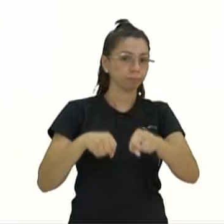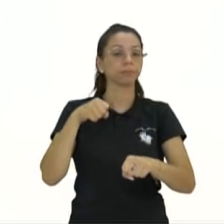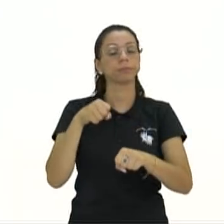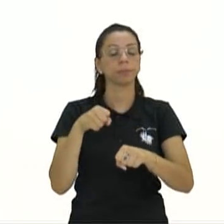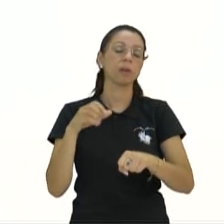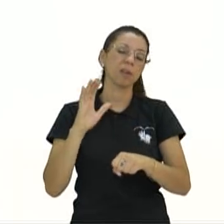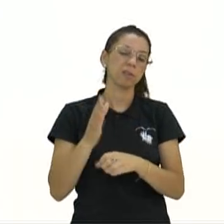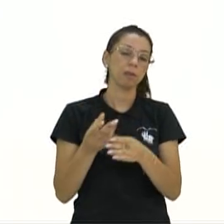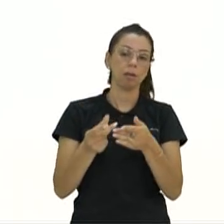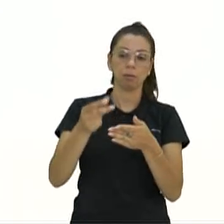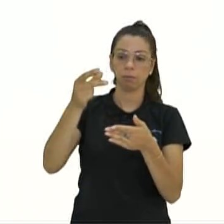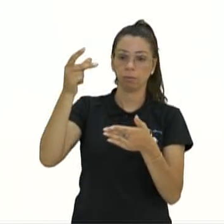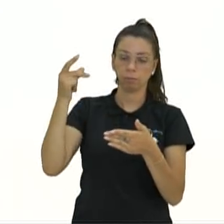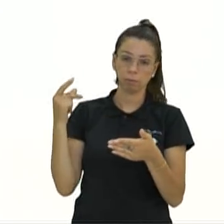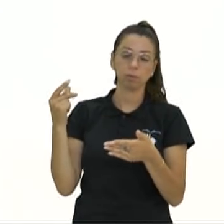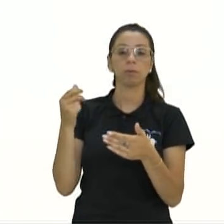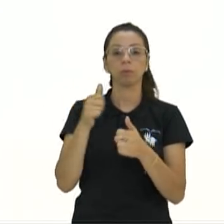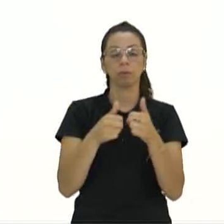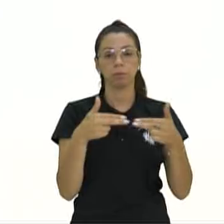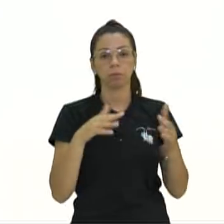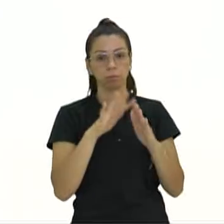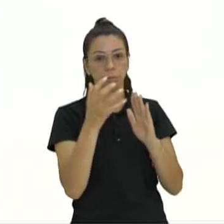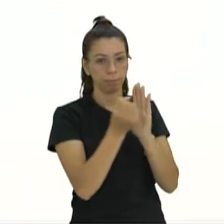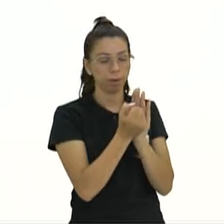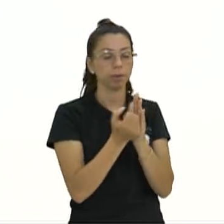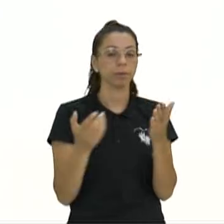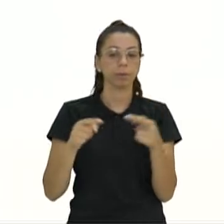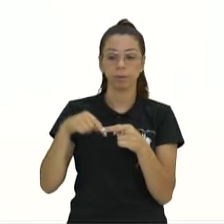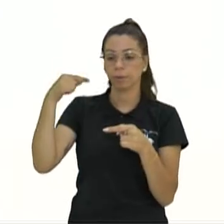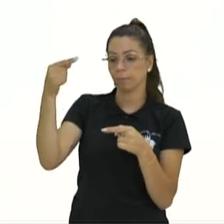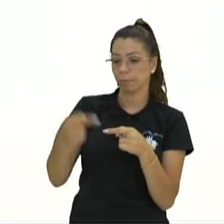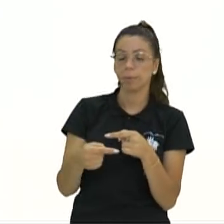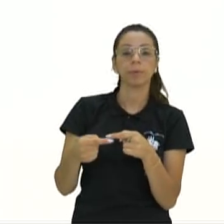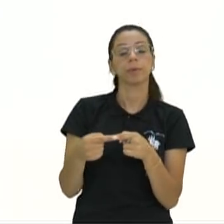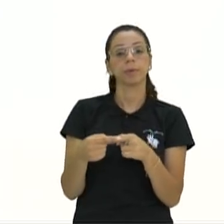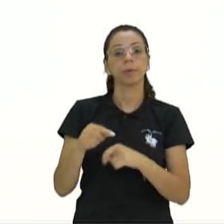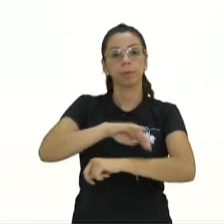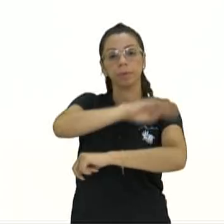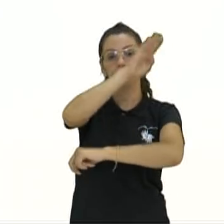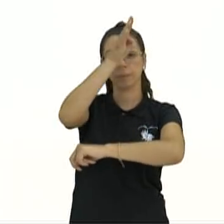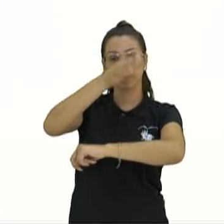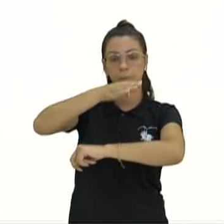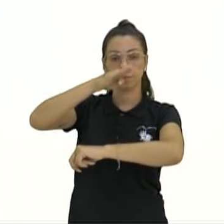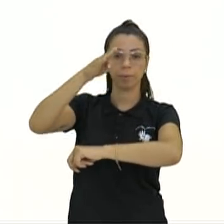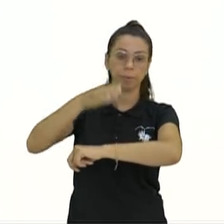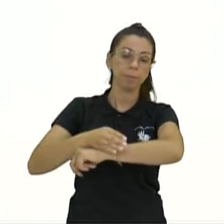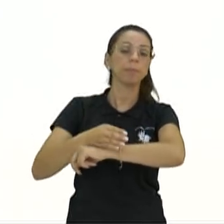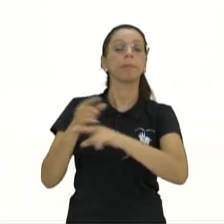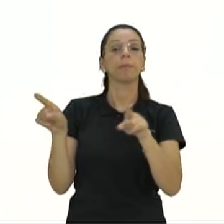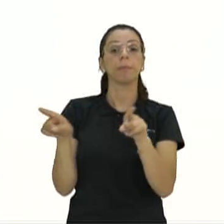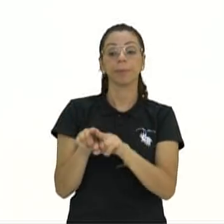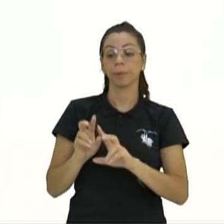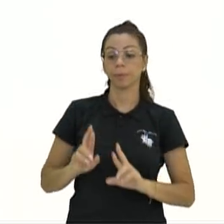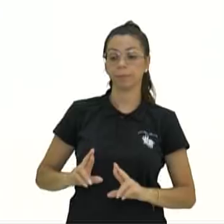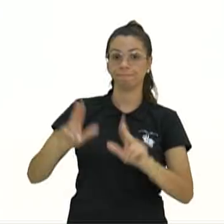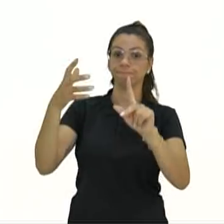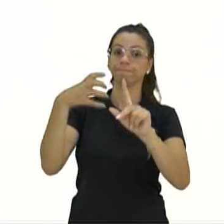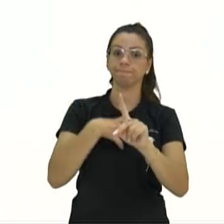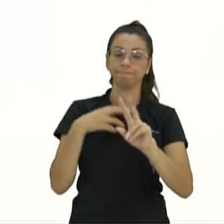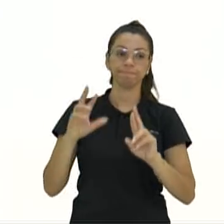do ciclismo lá nos esportes de marca e depois a gente tratou do mountain bike porque ela é uma modalidade diferente, ela é